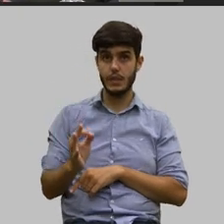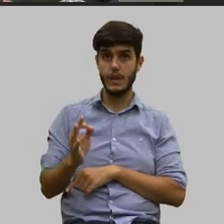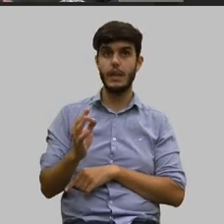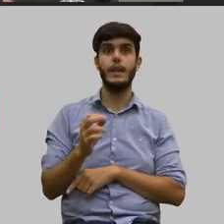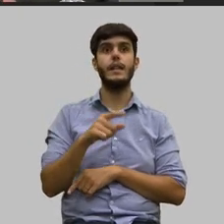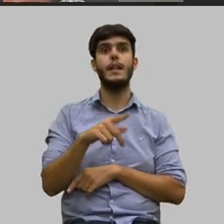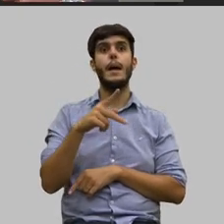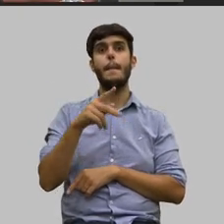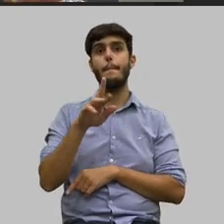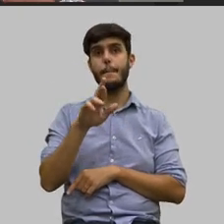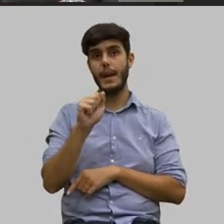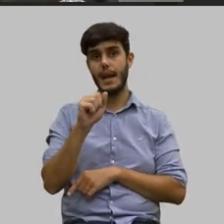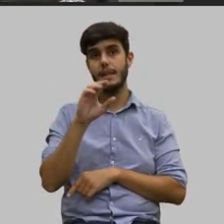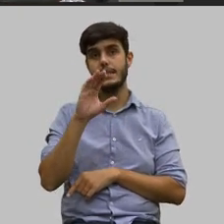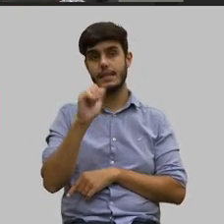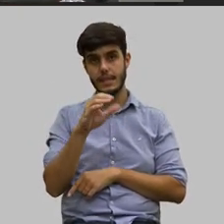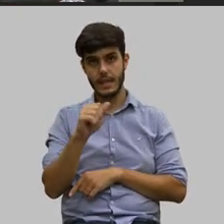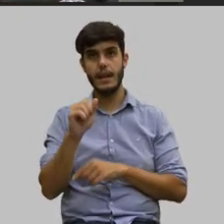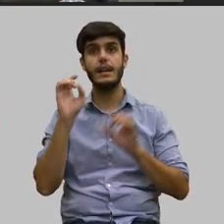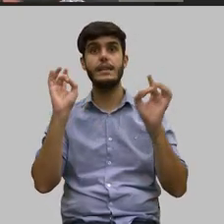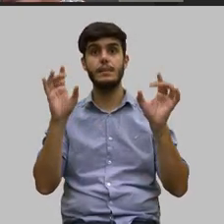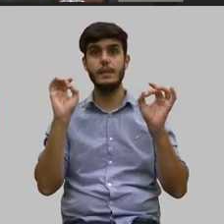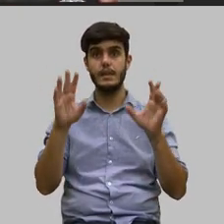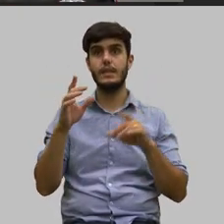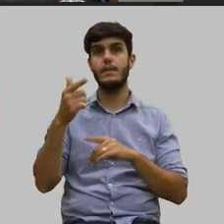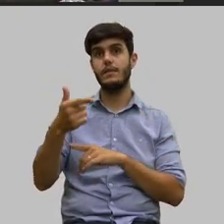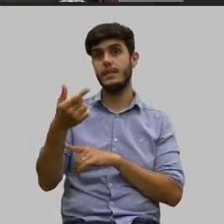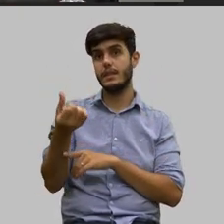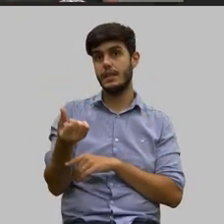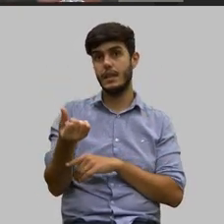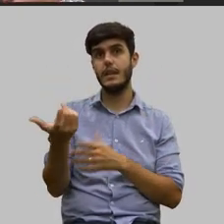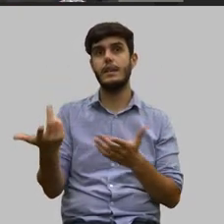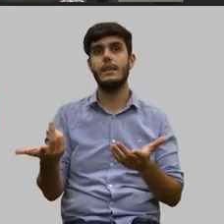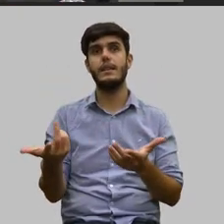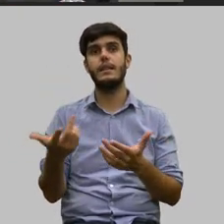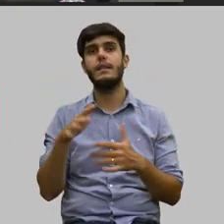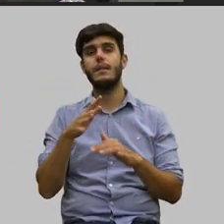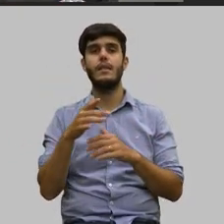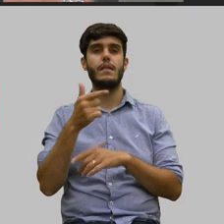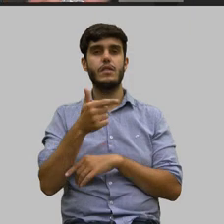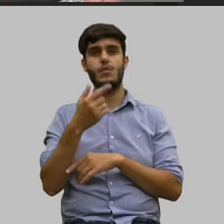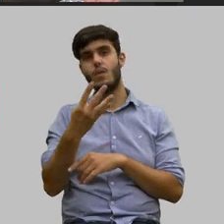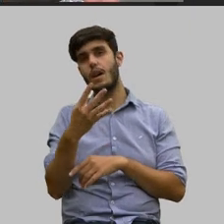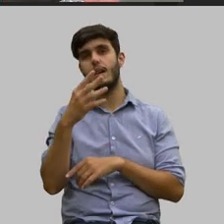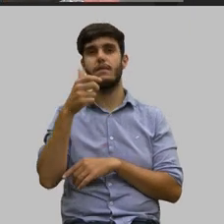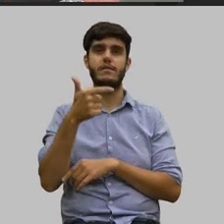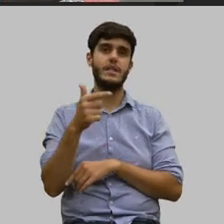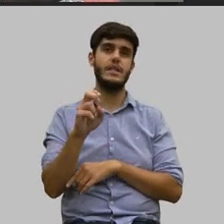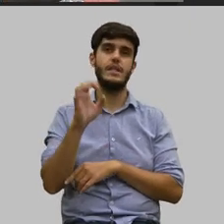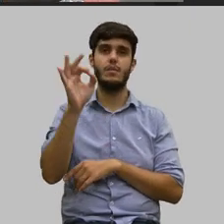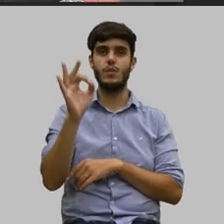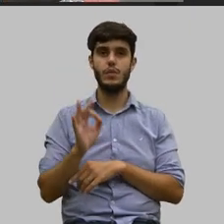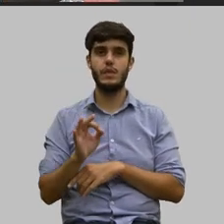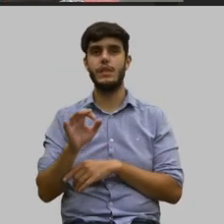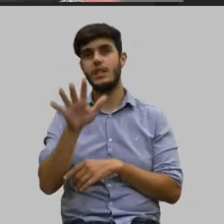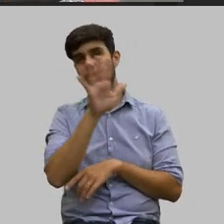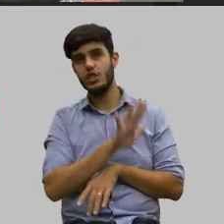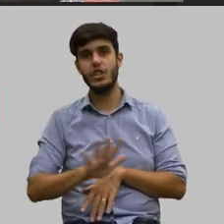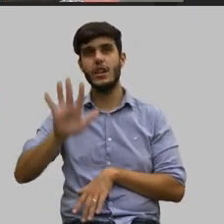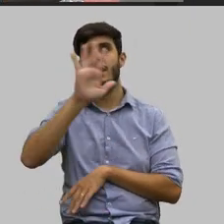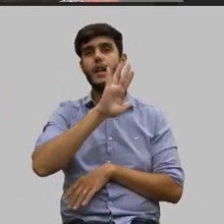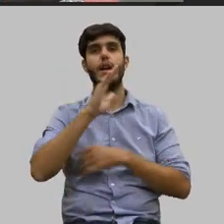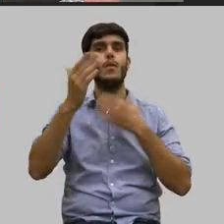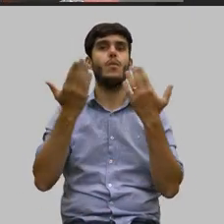especialistas 26 o que em forma geral dá os 24 quase 25% comparativamente